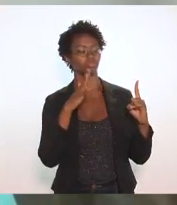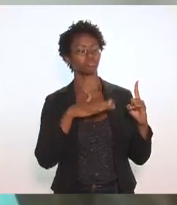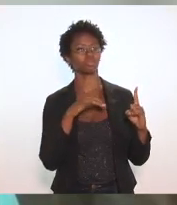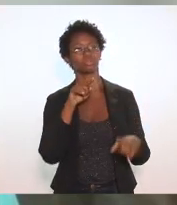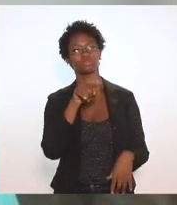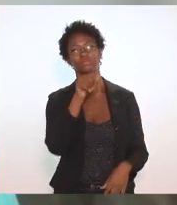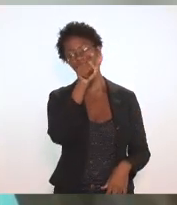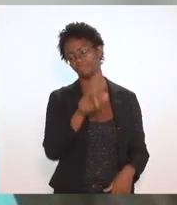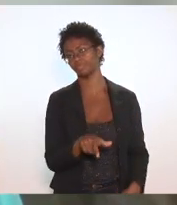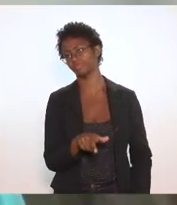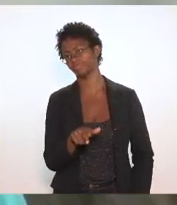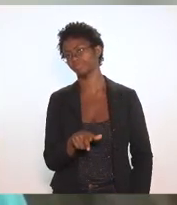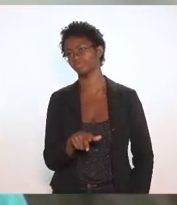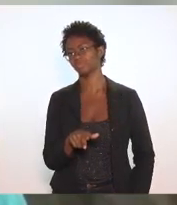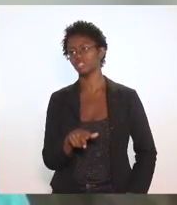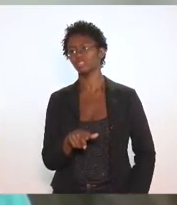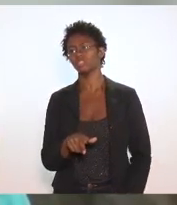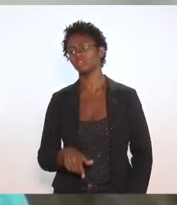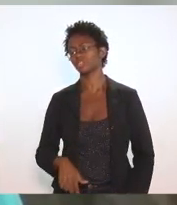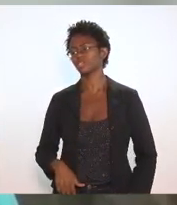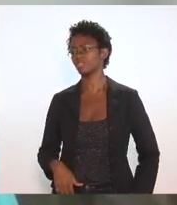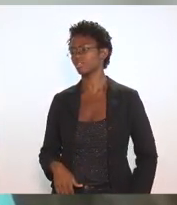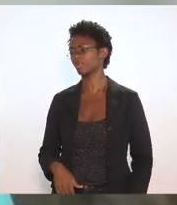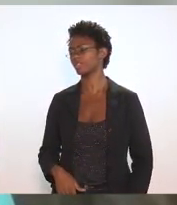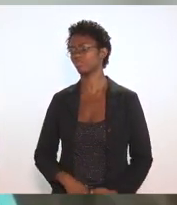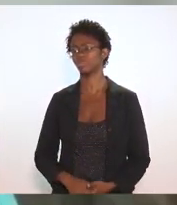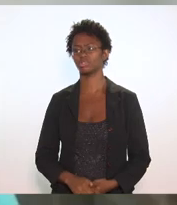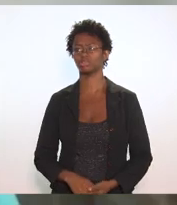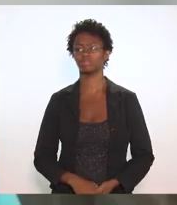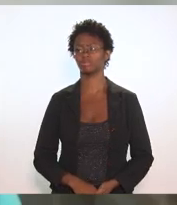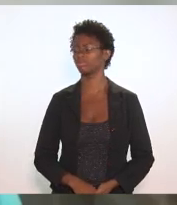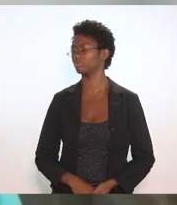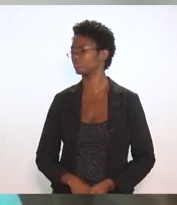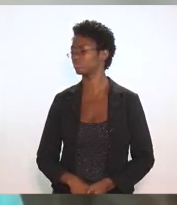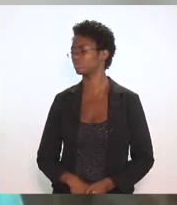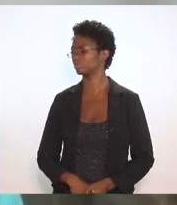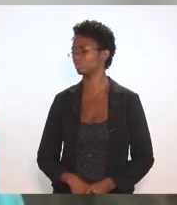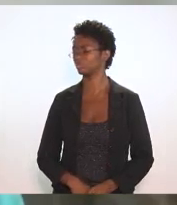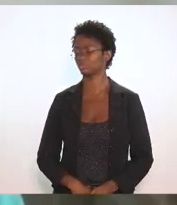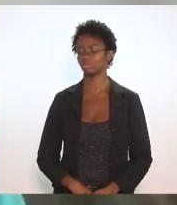grande, esse patrimônio, né, que deu